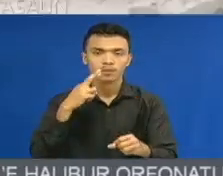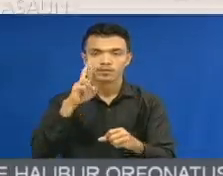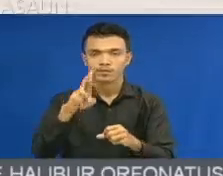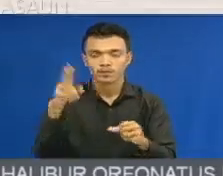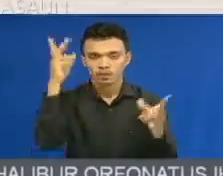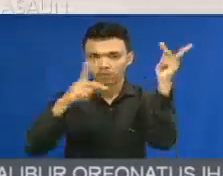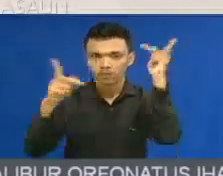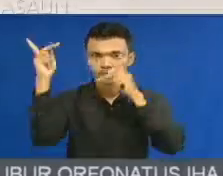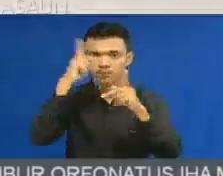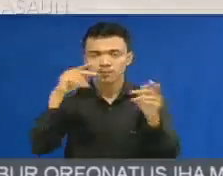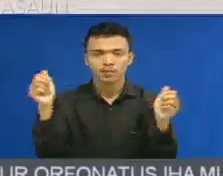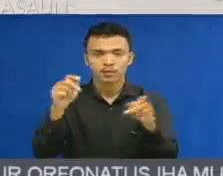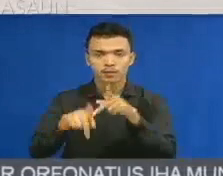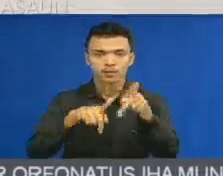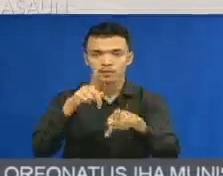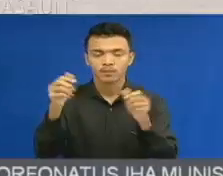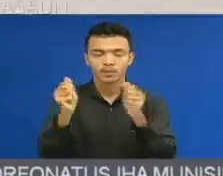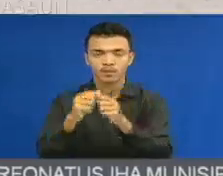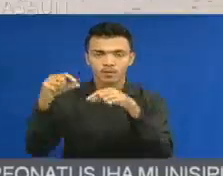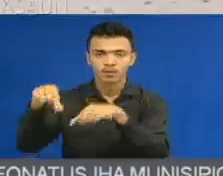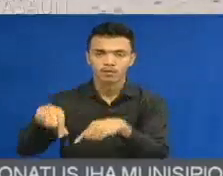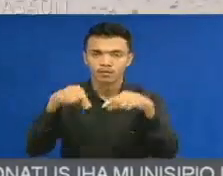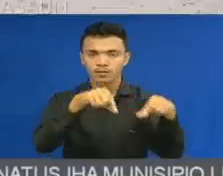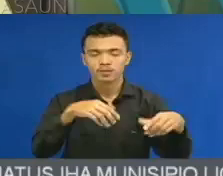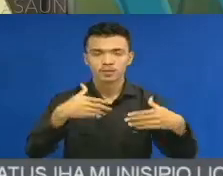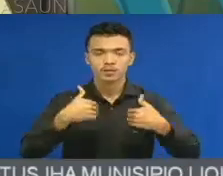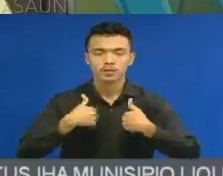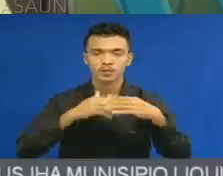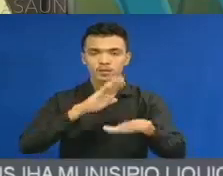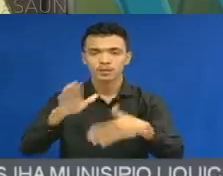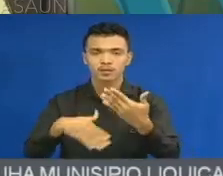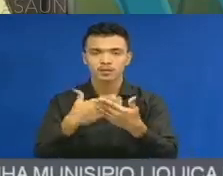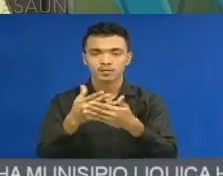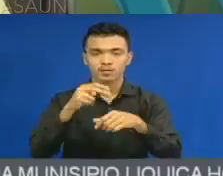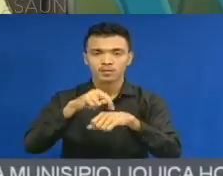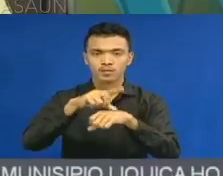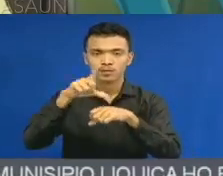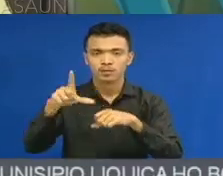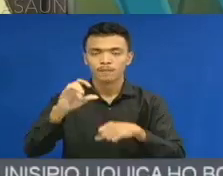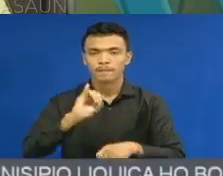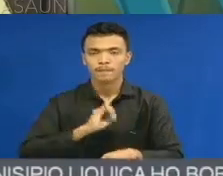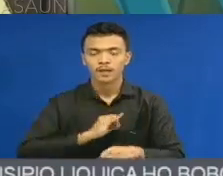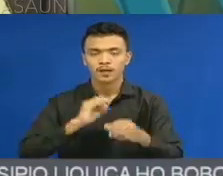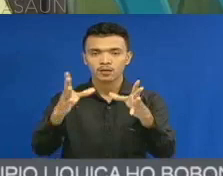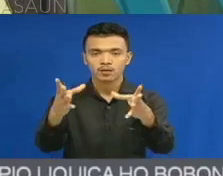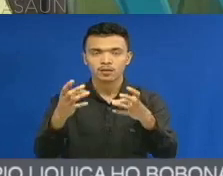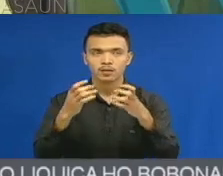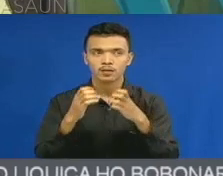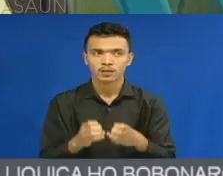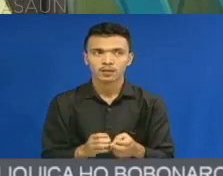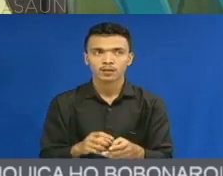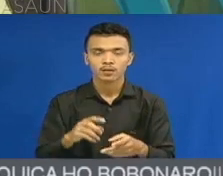preocupação ema ho deficiência ia território nacional. Haunia intreseliriu ho maluk sira, la